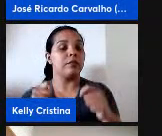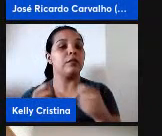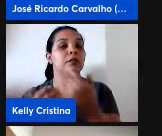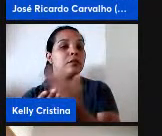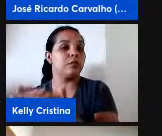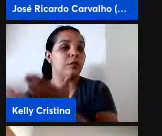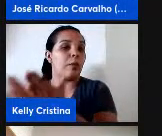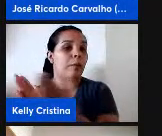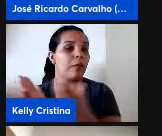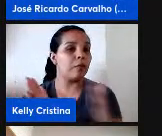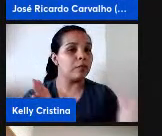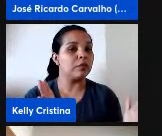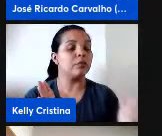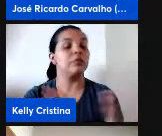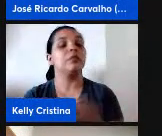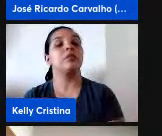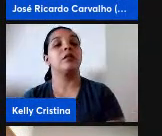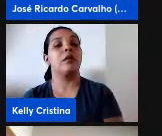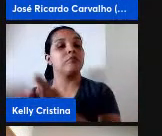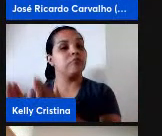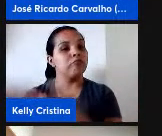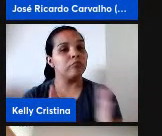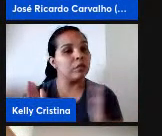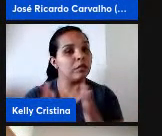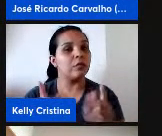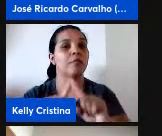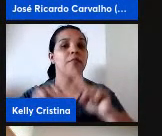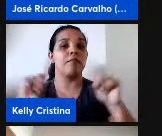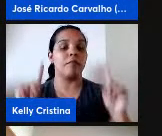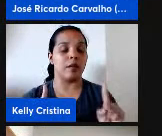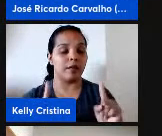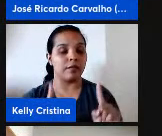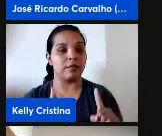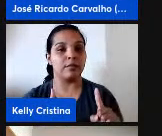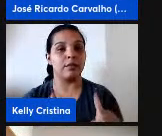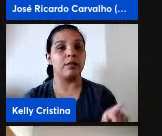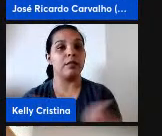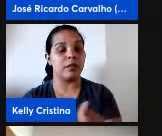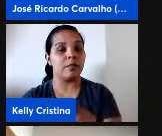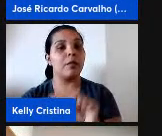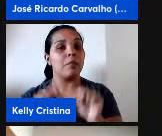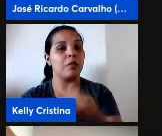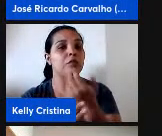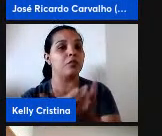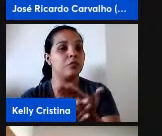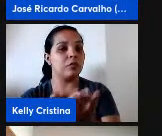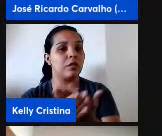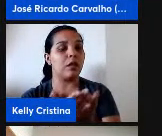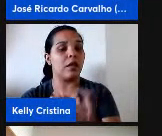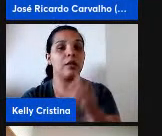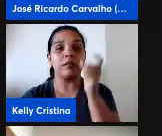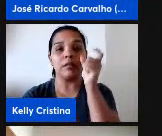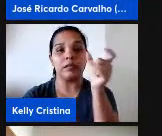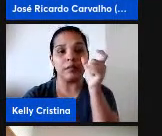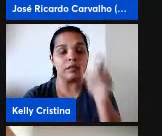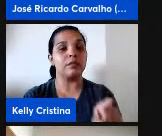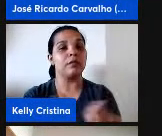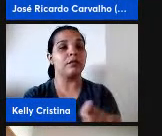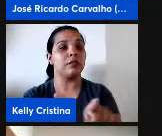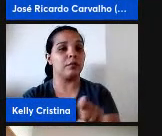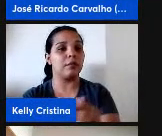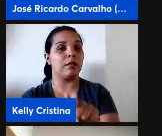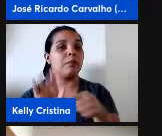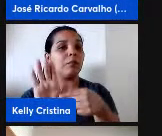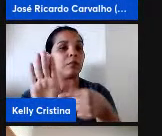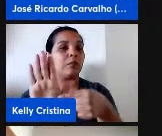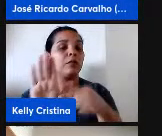você pode estudar períodos, mas você pode estudar de uma forma interessante, inclusive trazendo